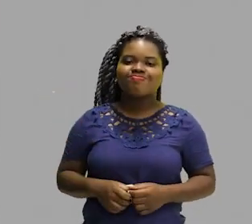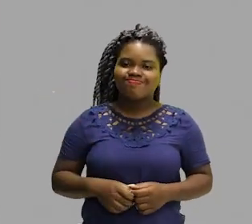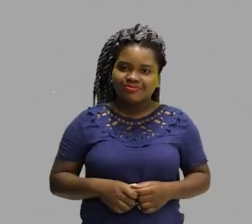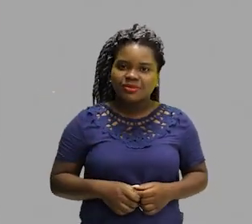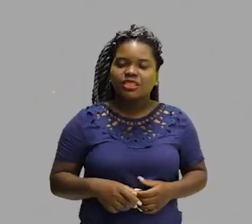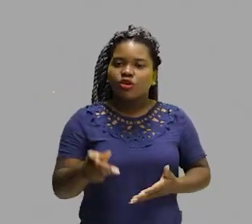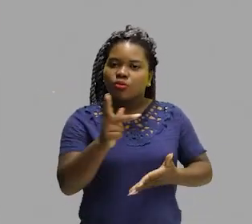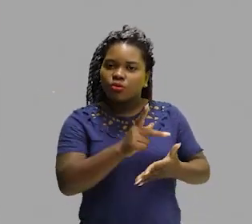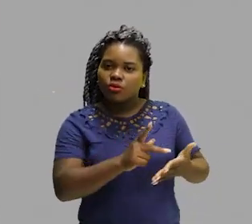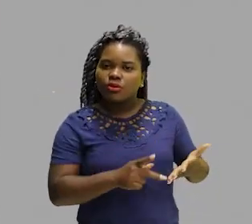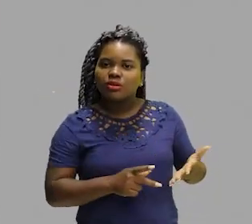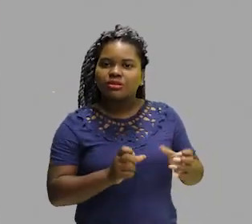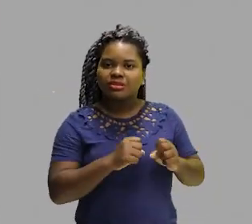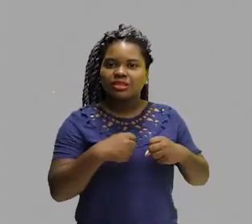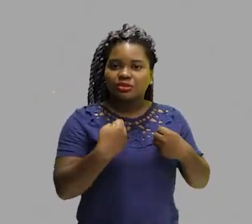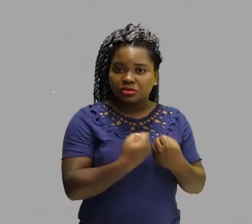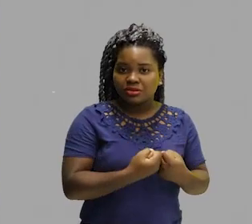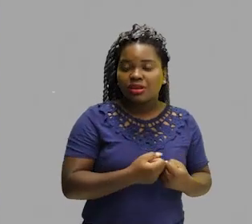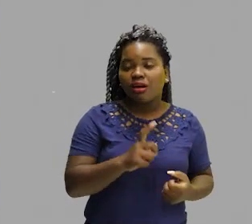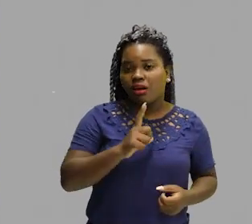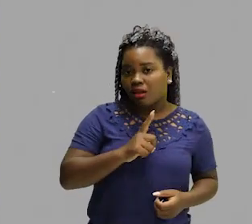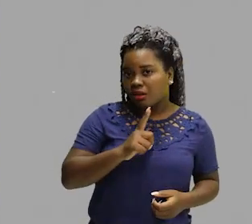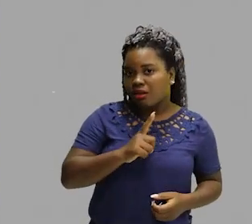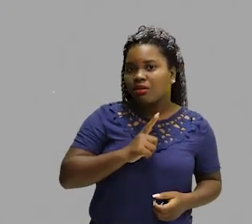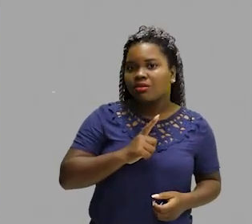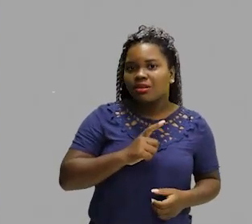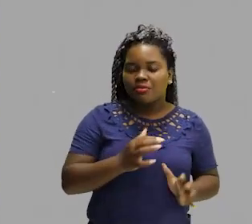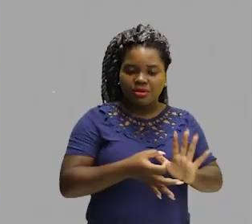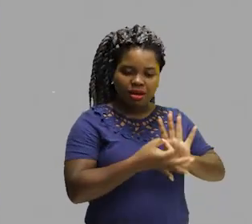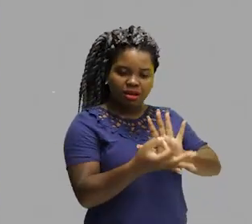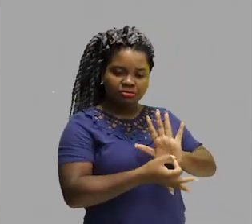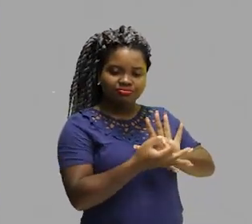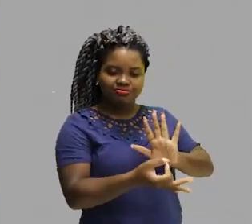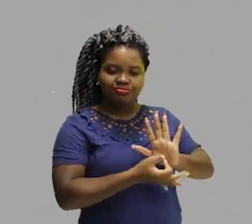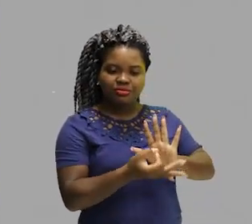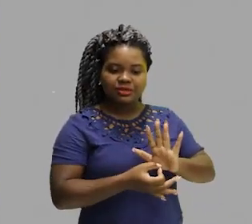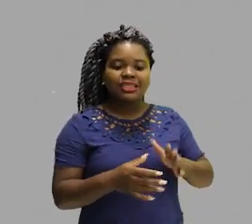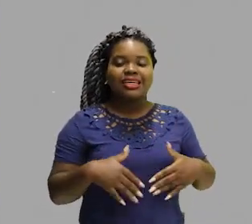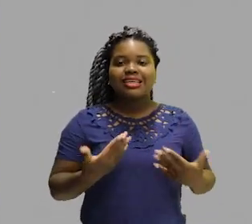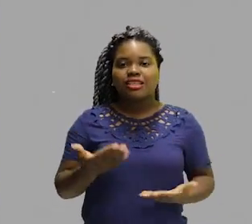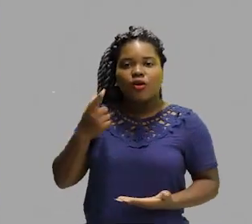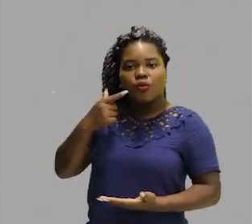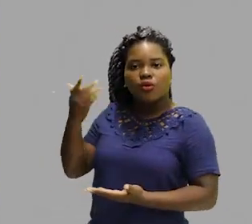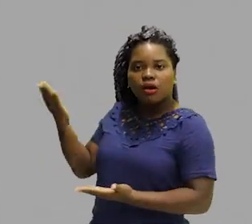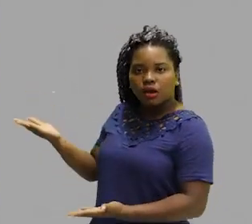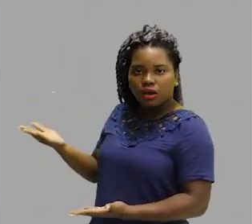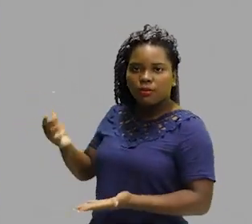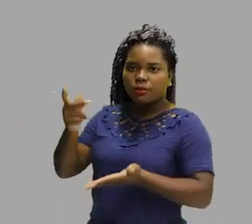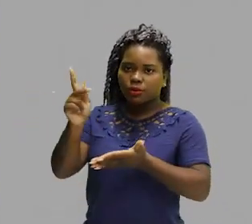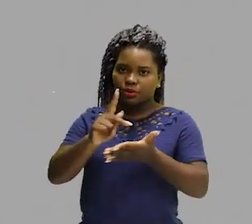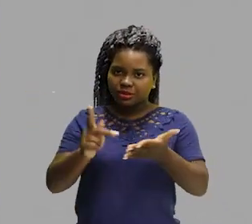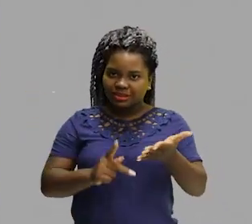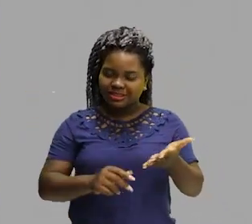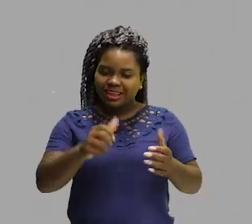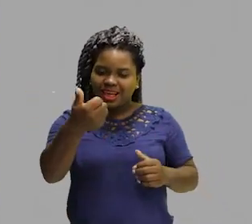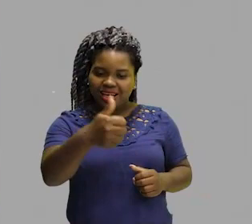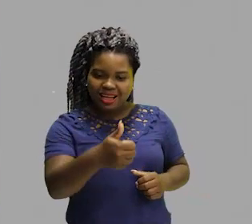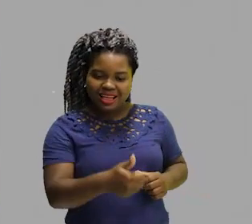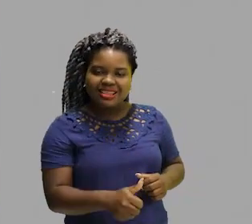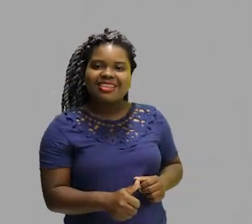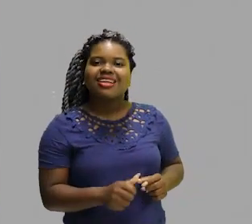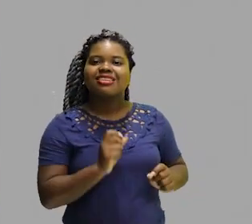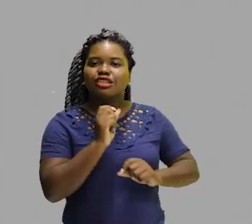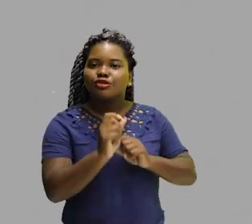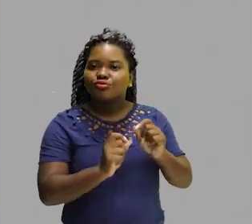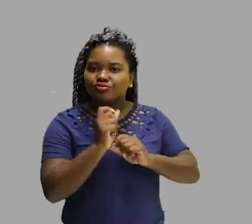existe, serve para fazer denúncia, serve para fazer crítica. Então, essa poesia, como diz aqui, ó, a análise da poesia, análise